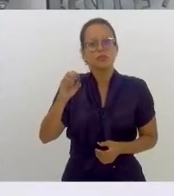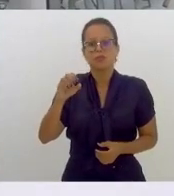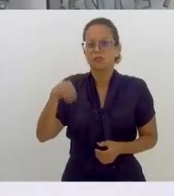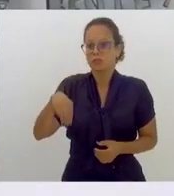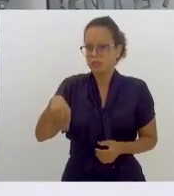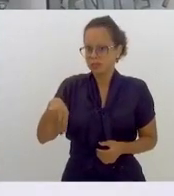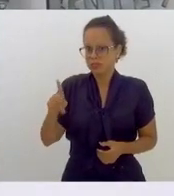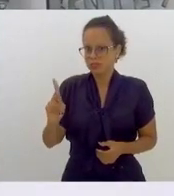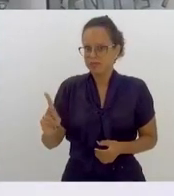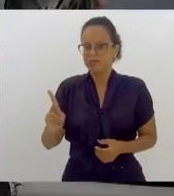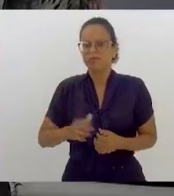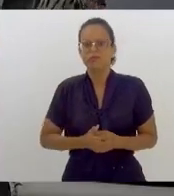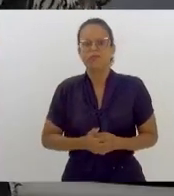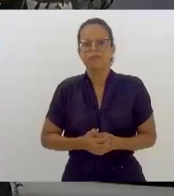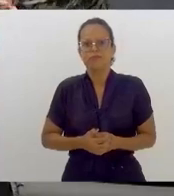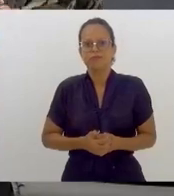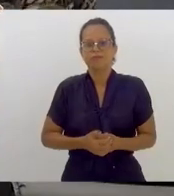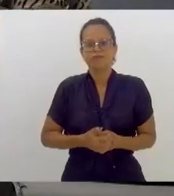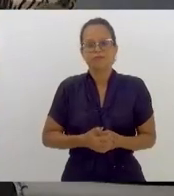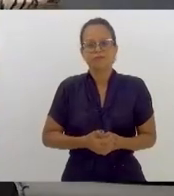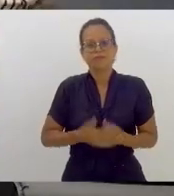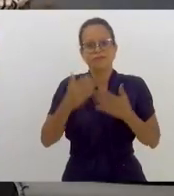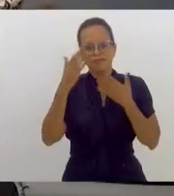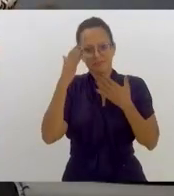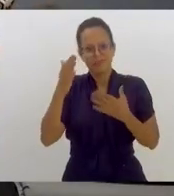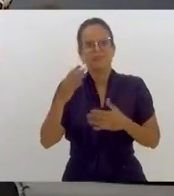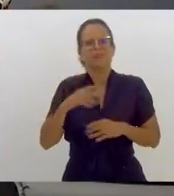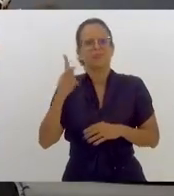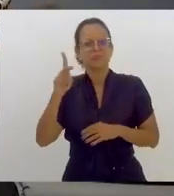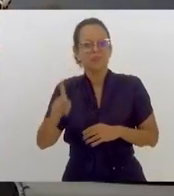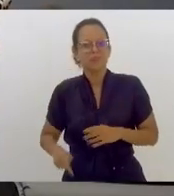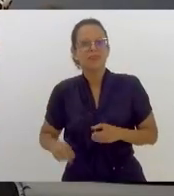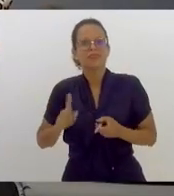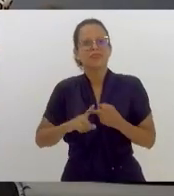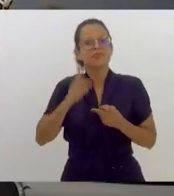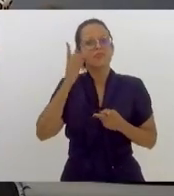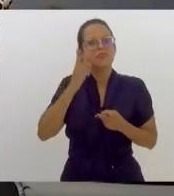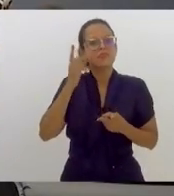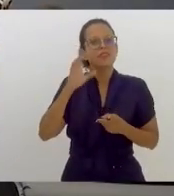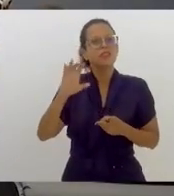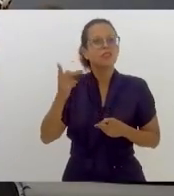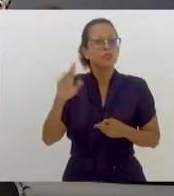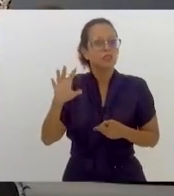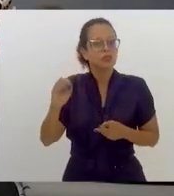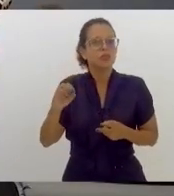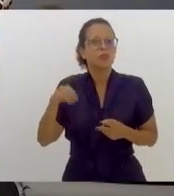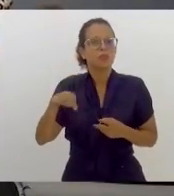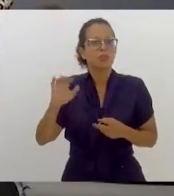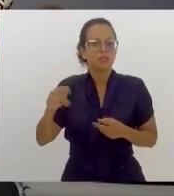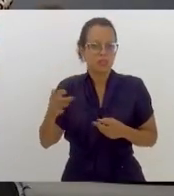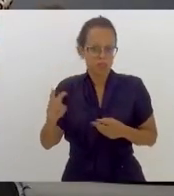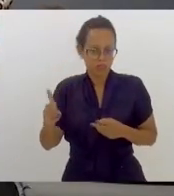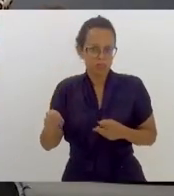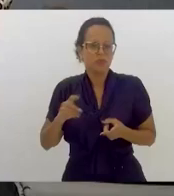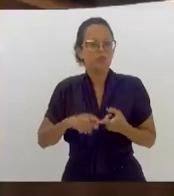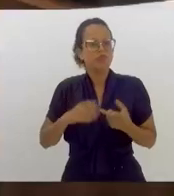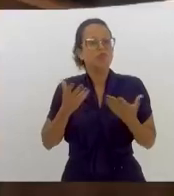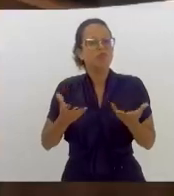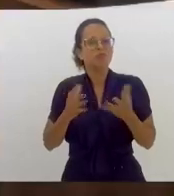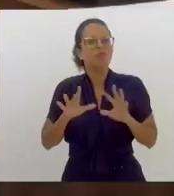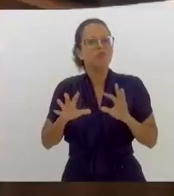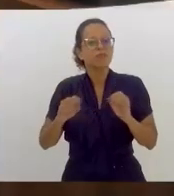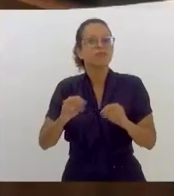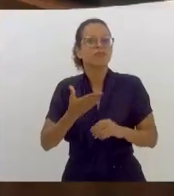Presidente André, saudando Vossa Excelência, também o deputado Chico Machado, queria, como todos os meus